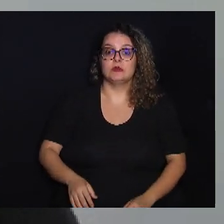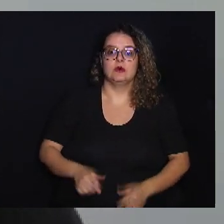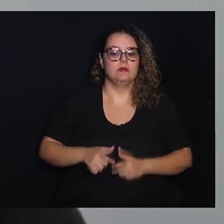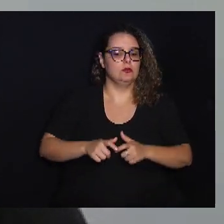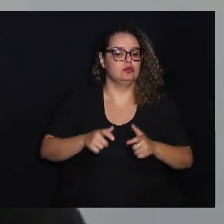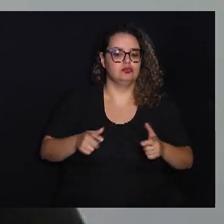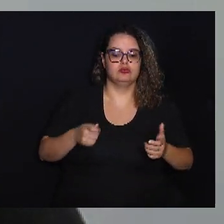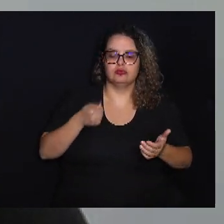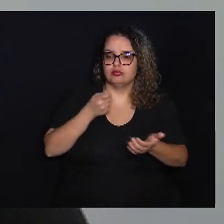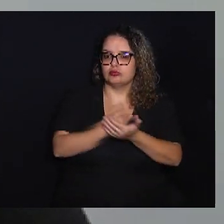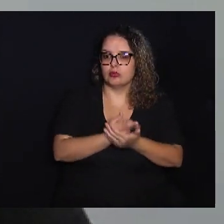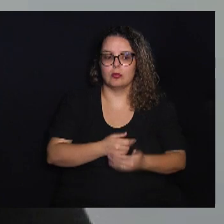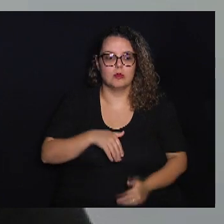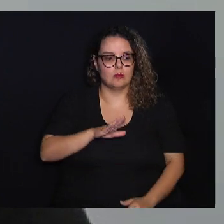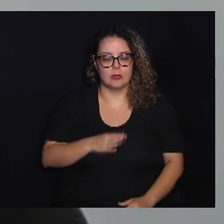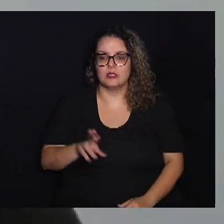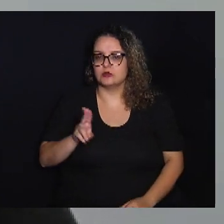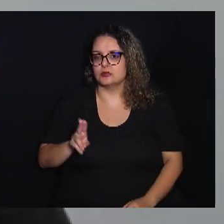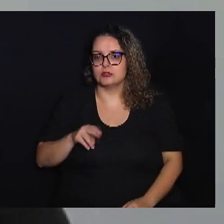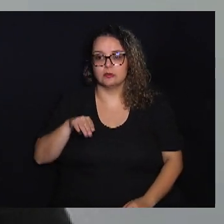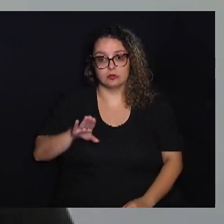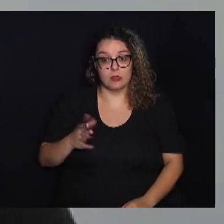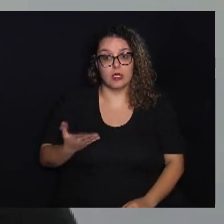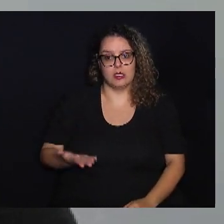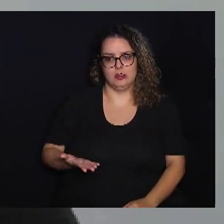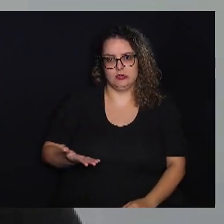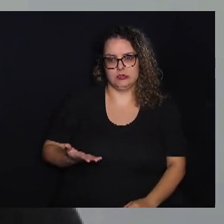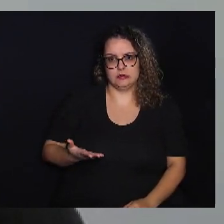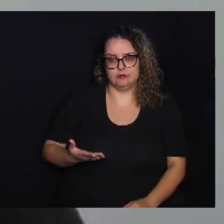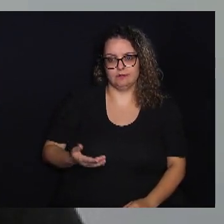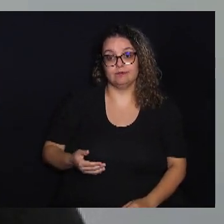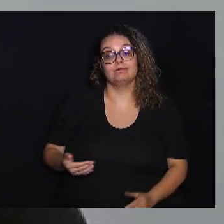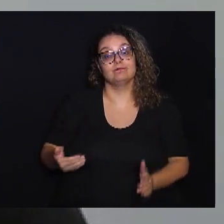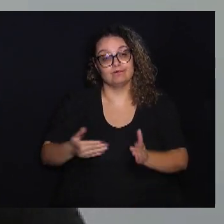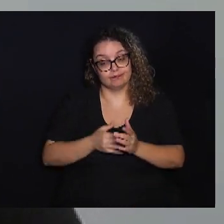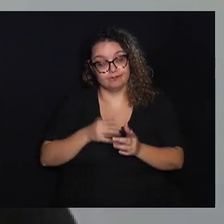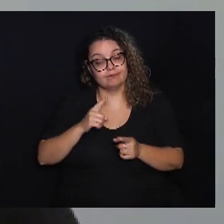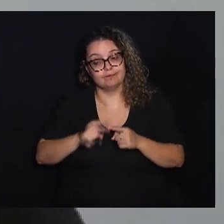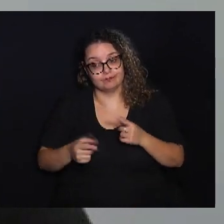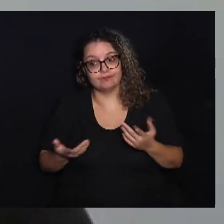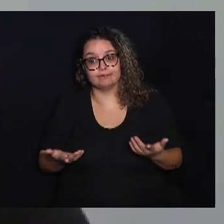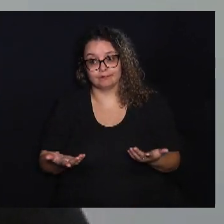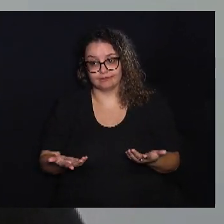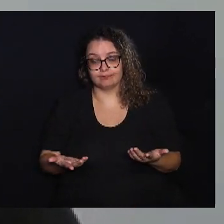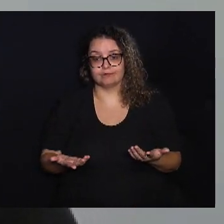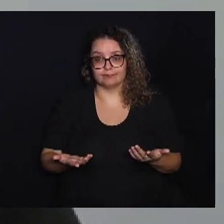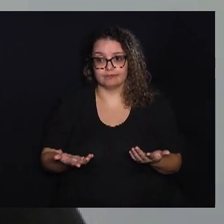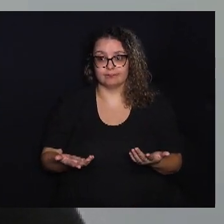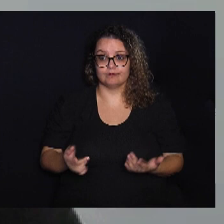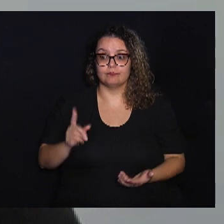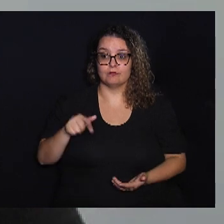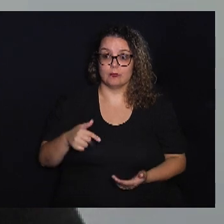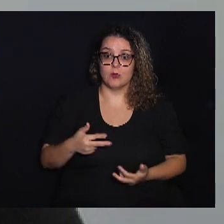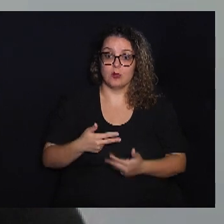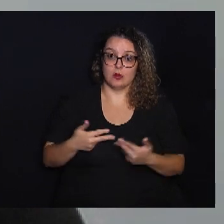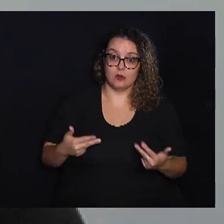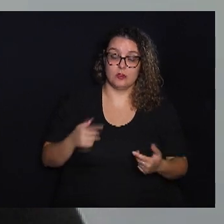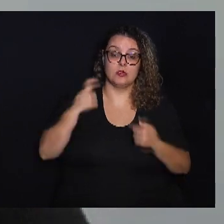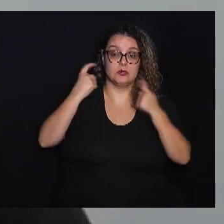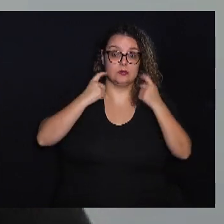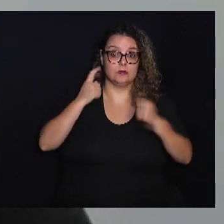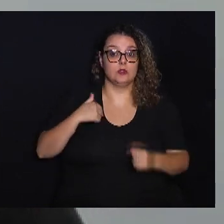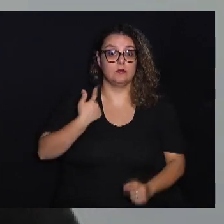vem se aumentando o consumo mesmo com a proibição, né? Então é realmente algo que nos preocupa muito, porque tem